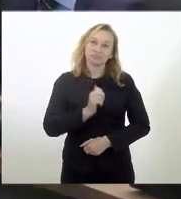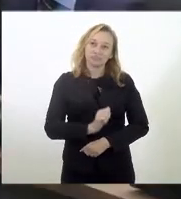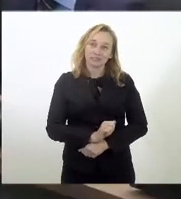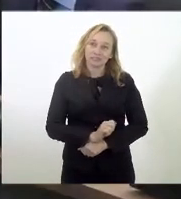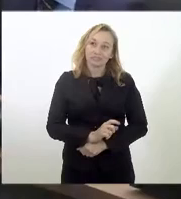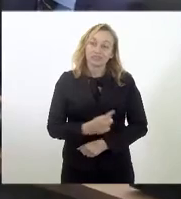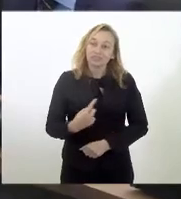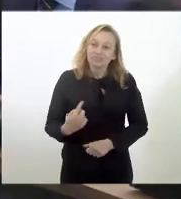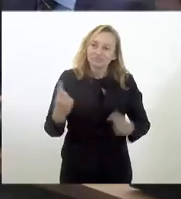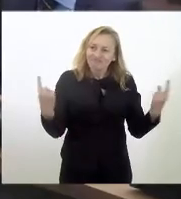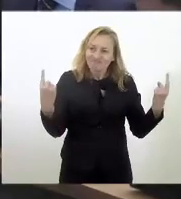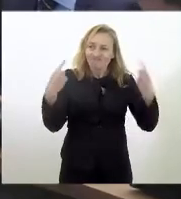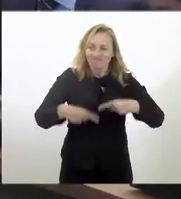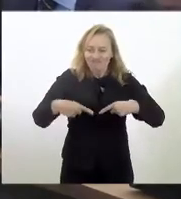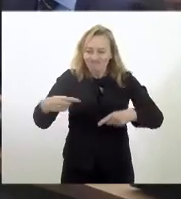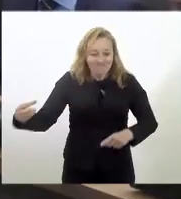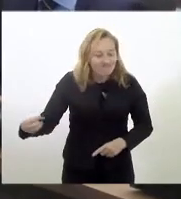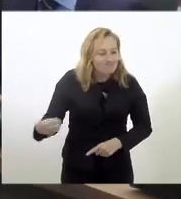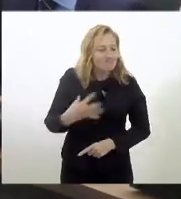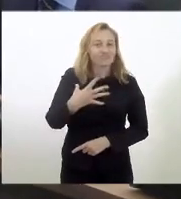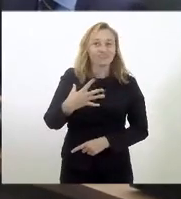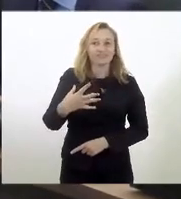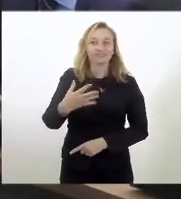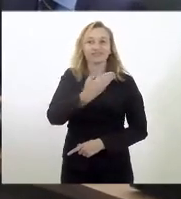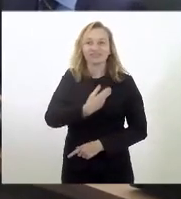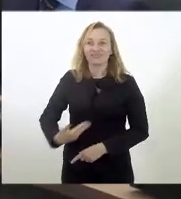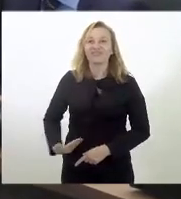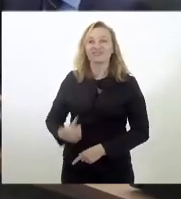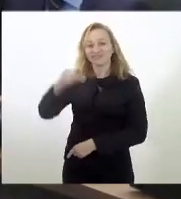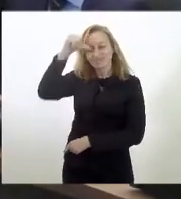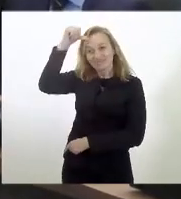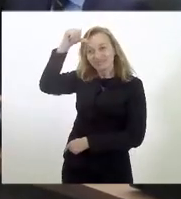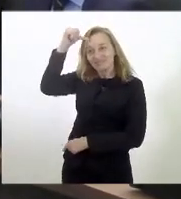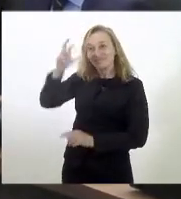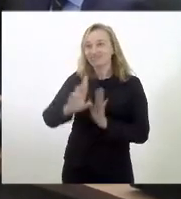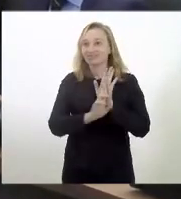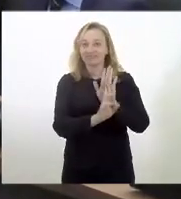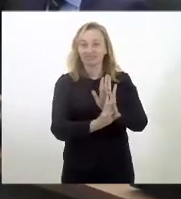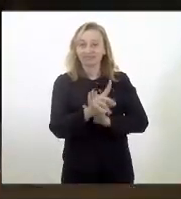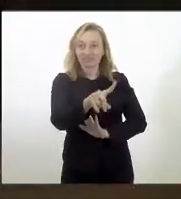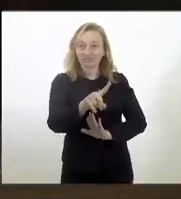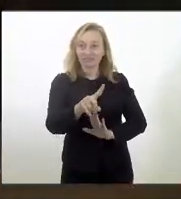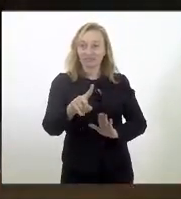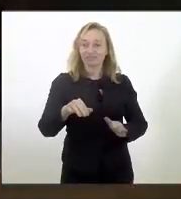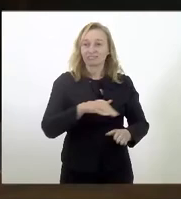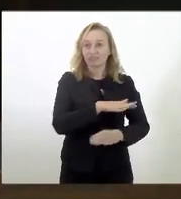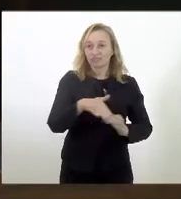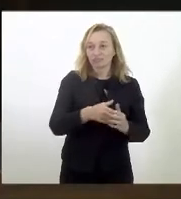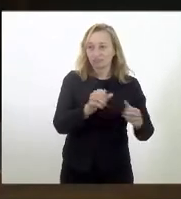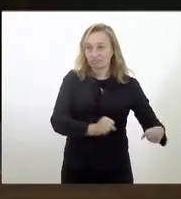de novos desafios, senhor governador Cláudio Castro, os representantes aqui dos poderes, dos entes,